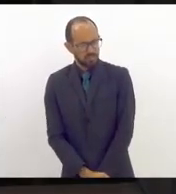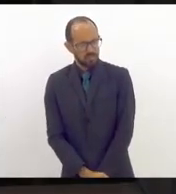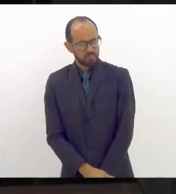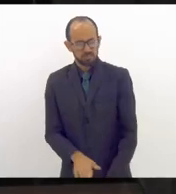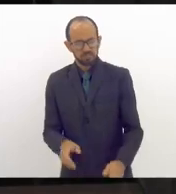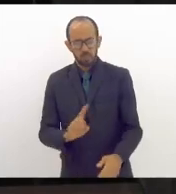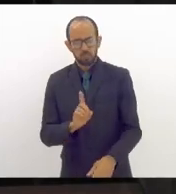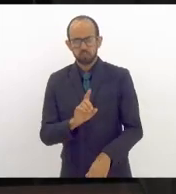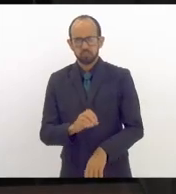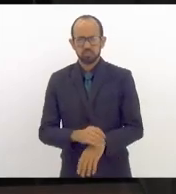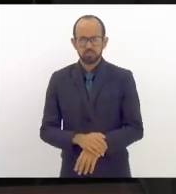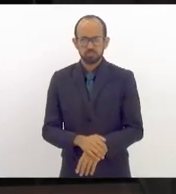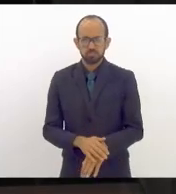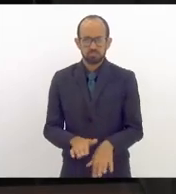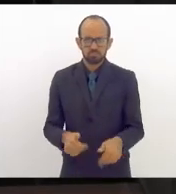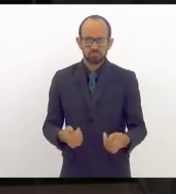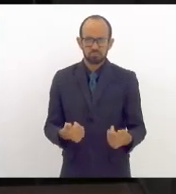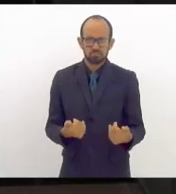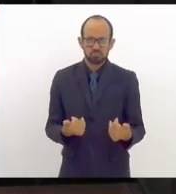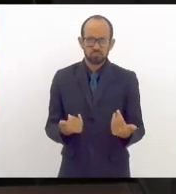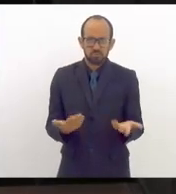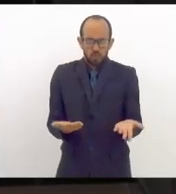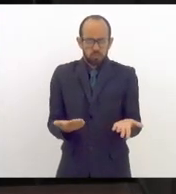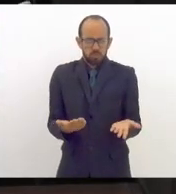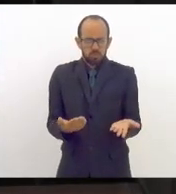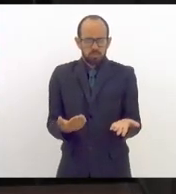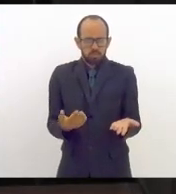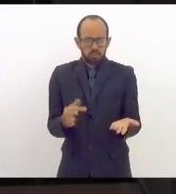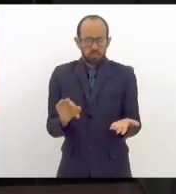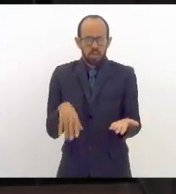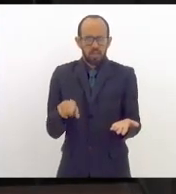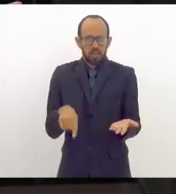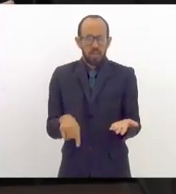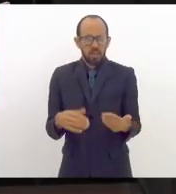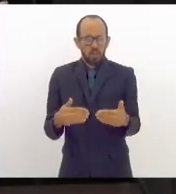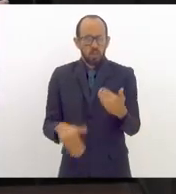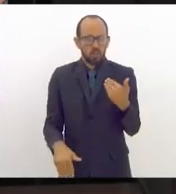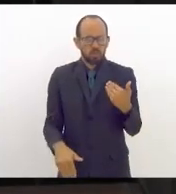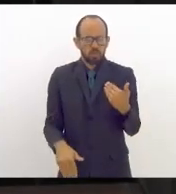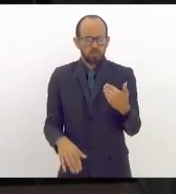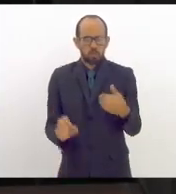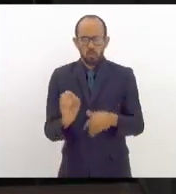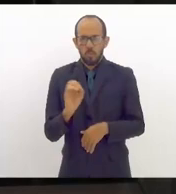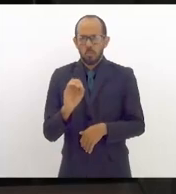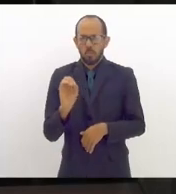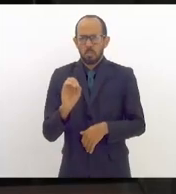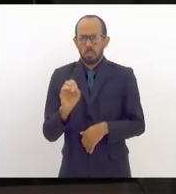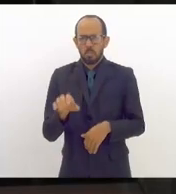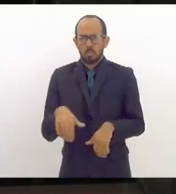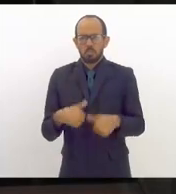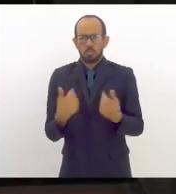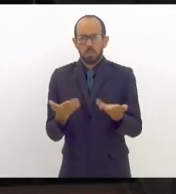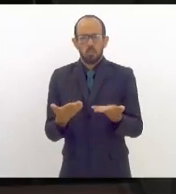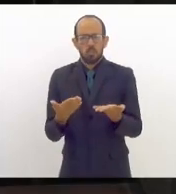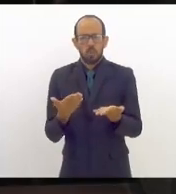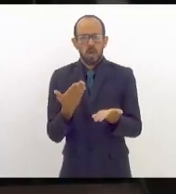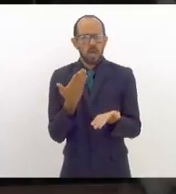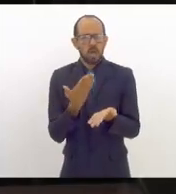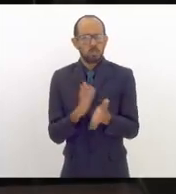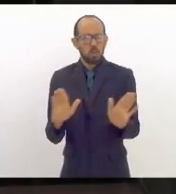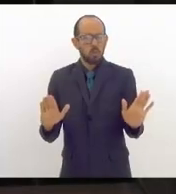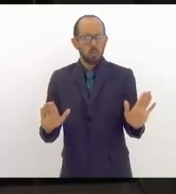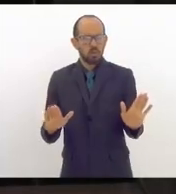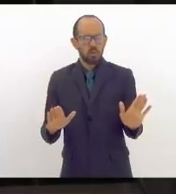então hora quem é que é contra ninguém então acabou estamos conversado